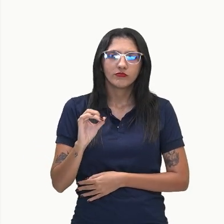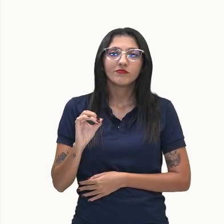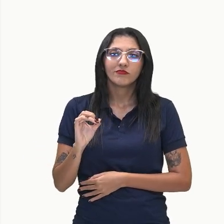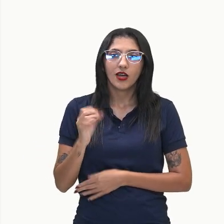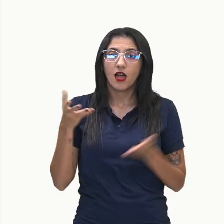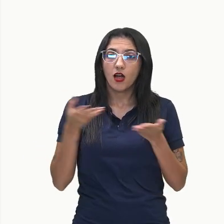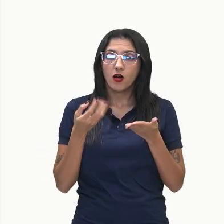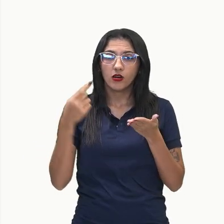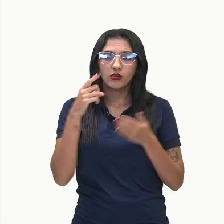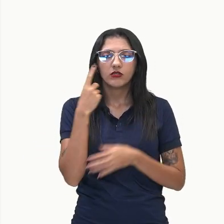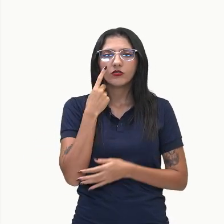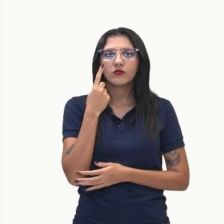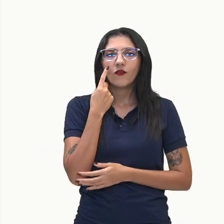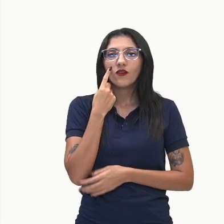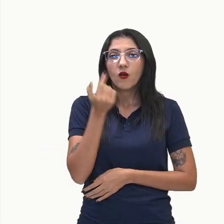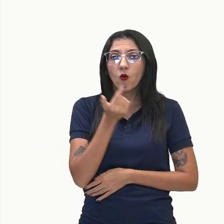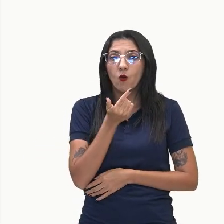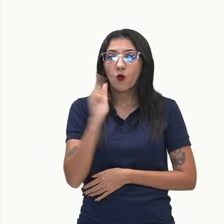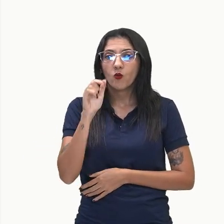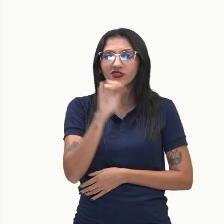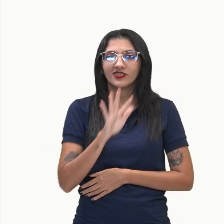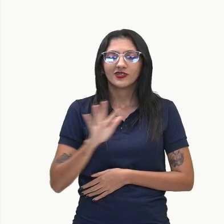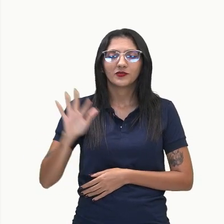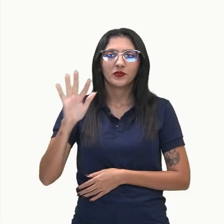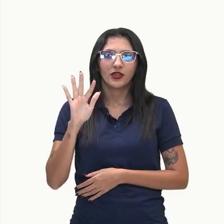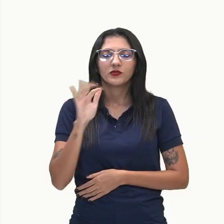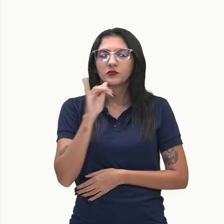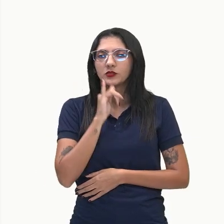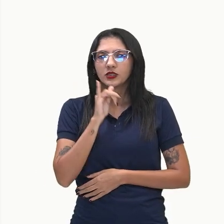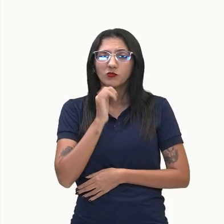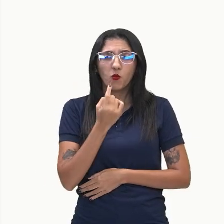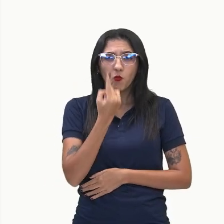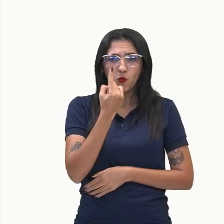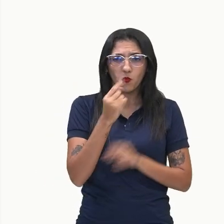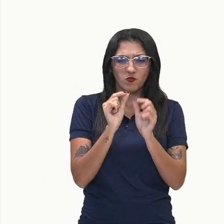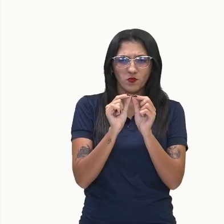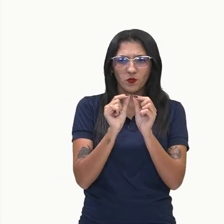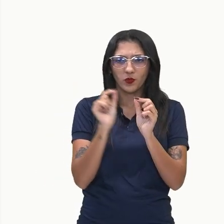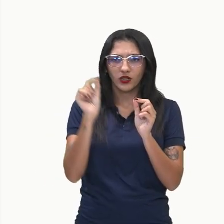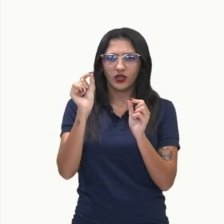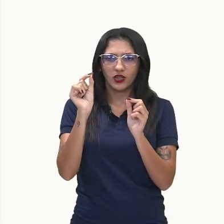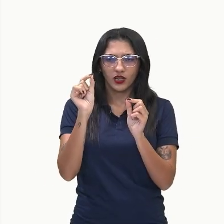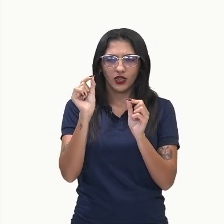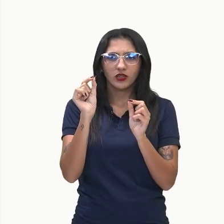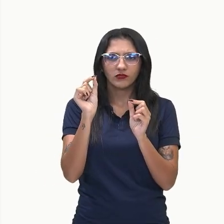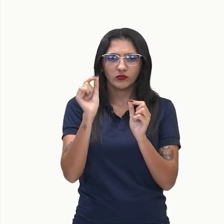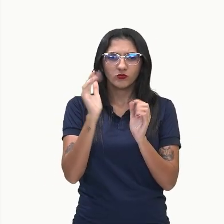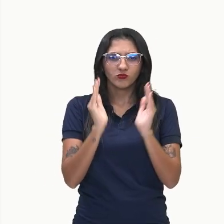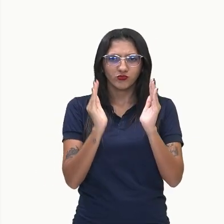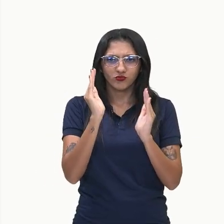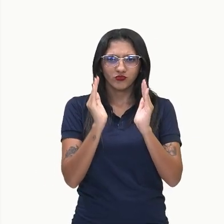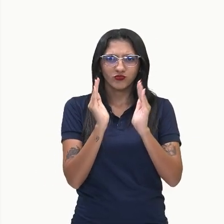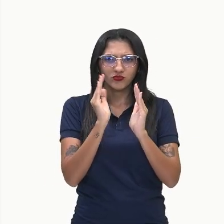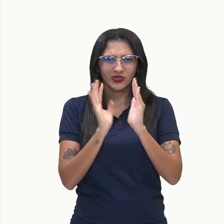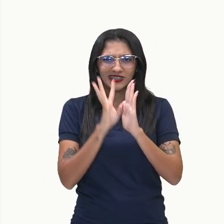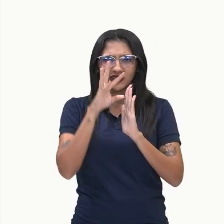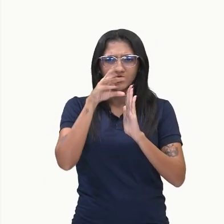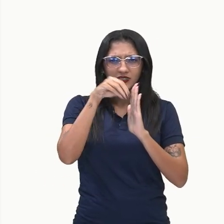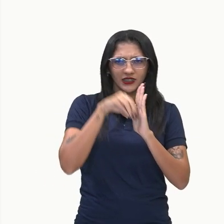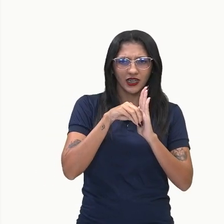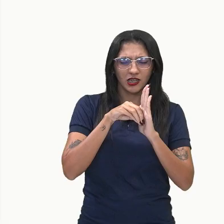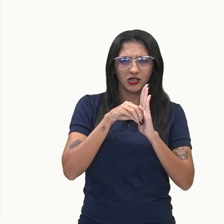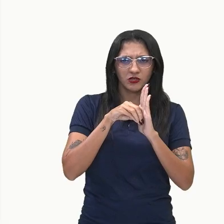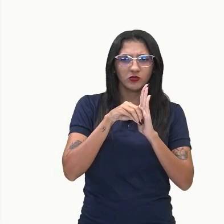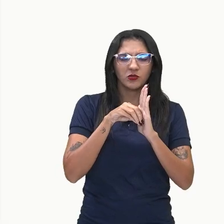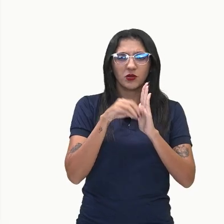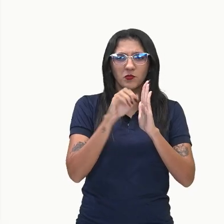convexo, pois existe pelo menos um segmento de reta cujas extremidades estão no interior desse polígono,